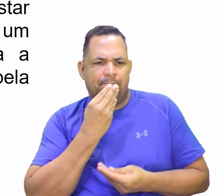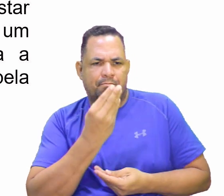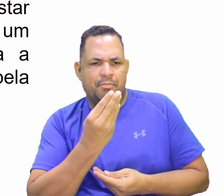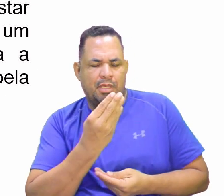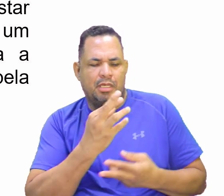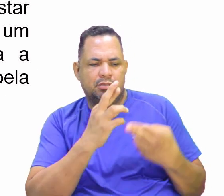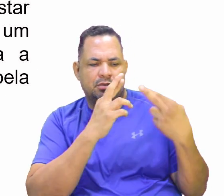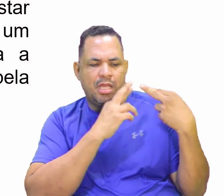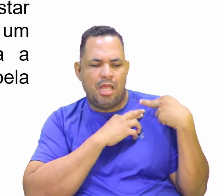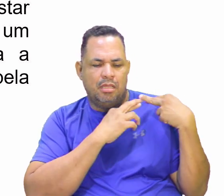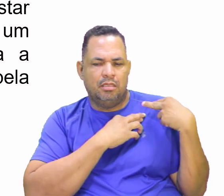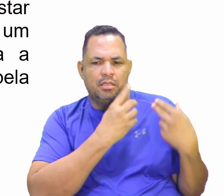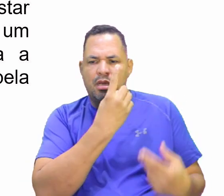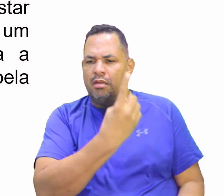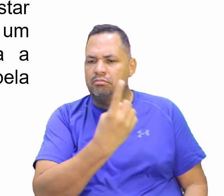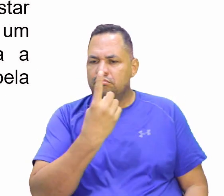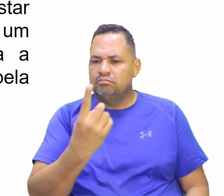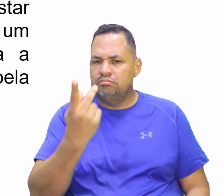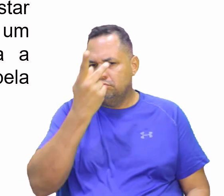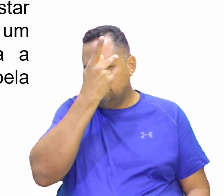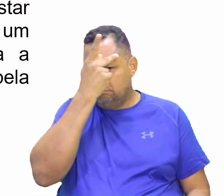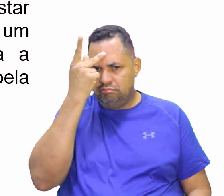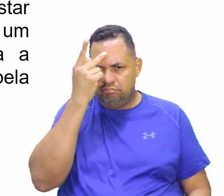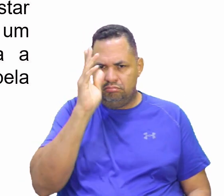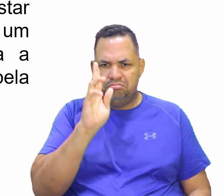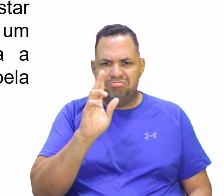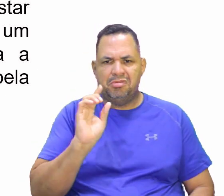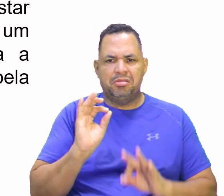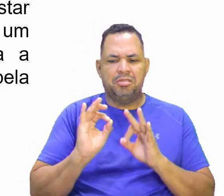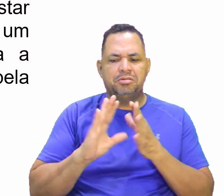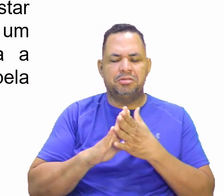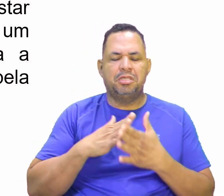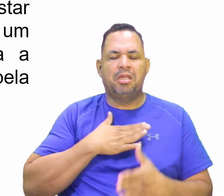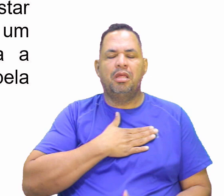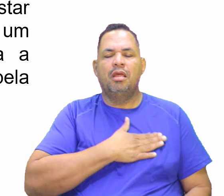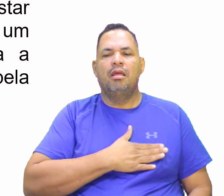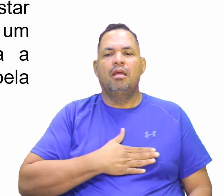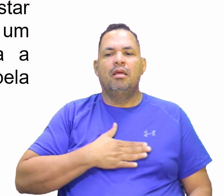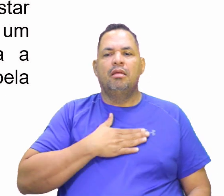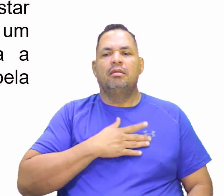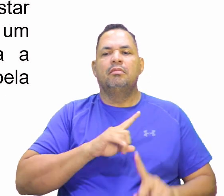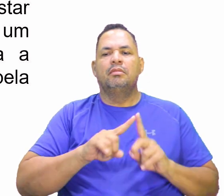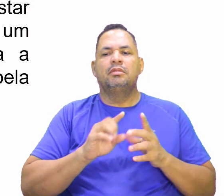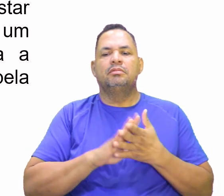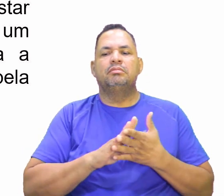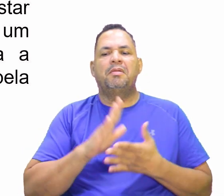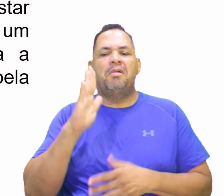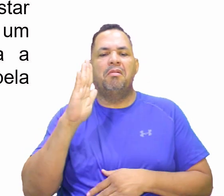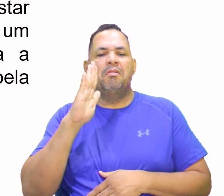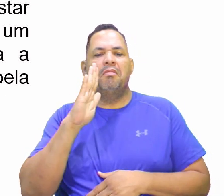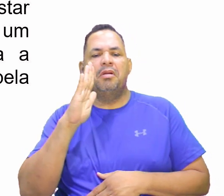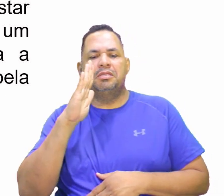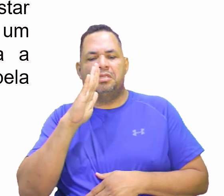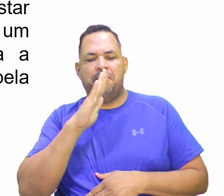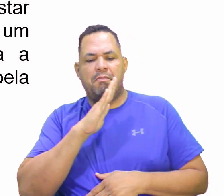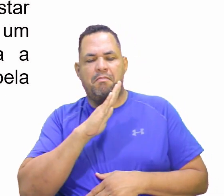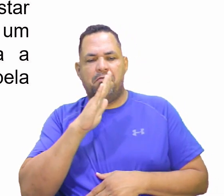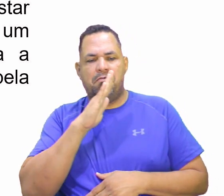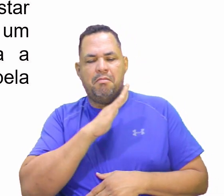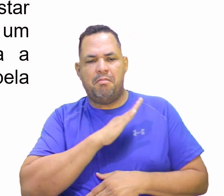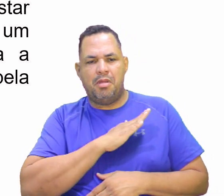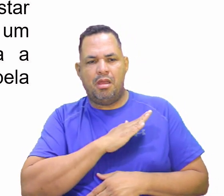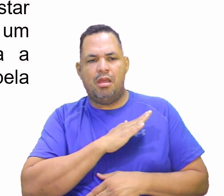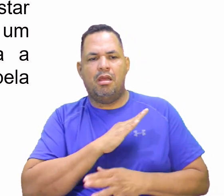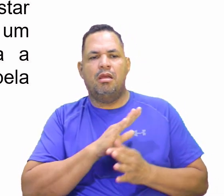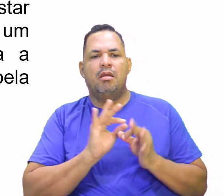sua responsabilidade. Não deixe de usufruir o prazer, mas que não faça mal a ninguém.